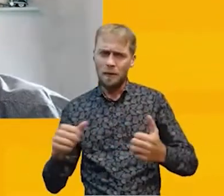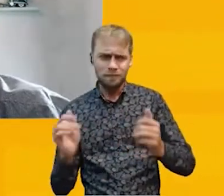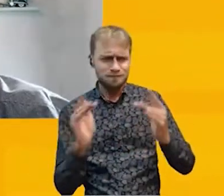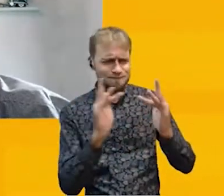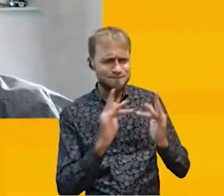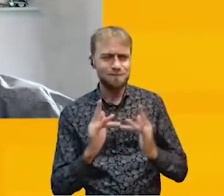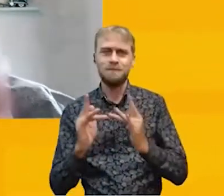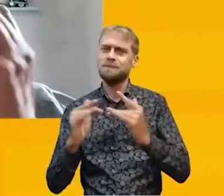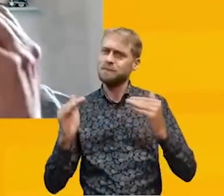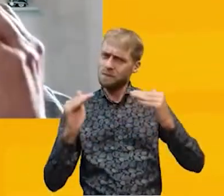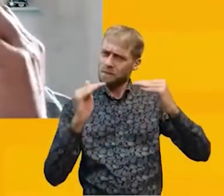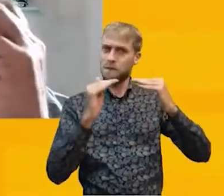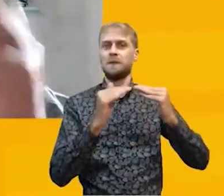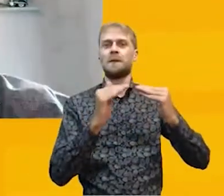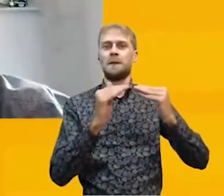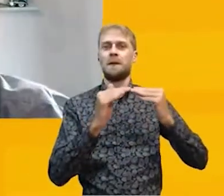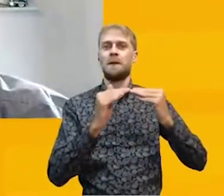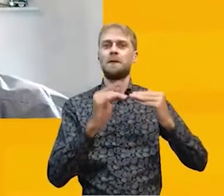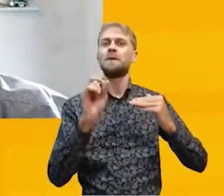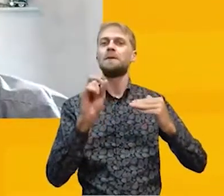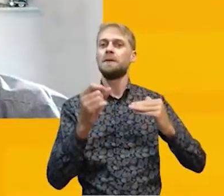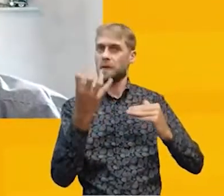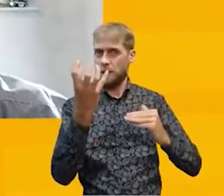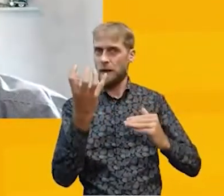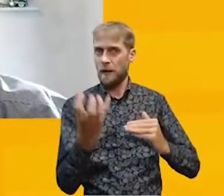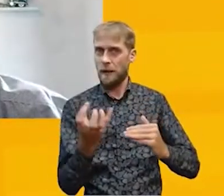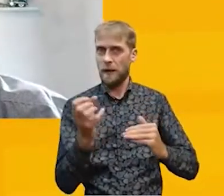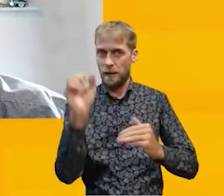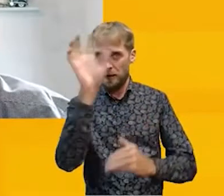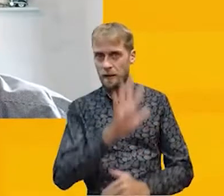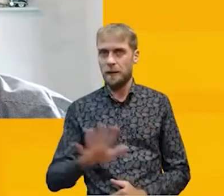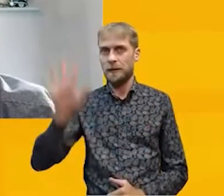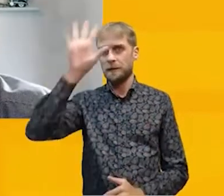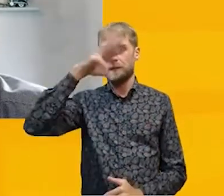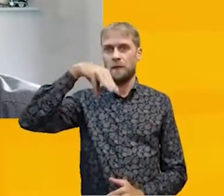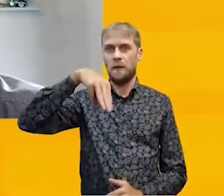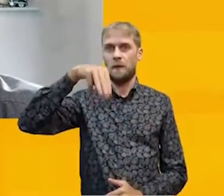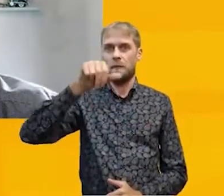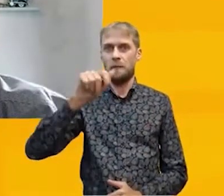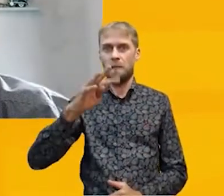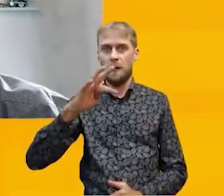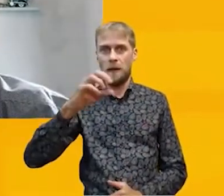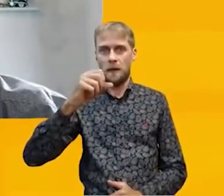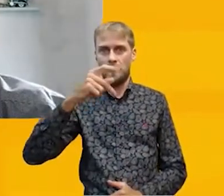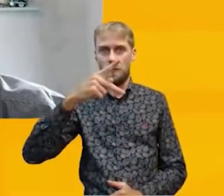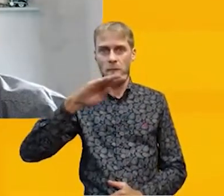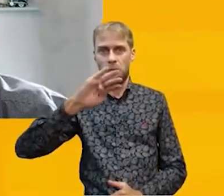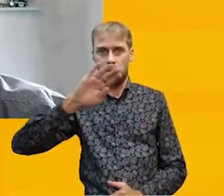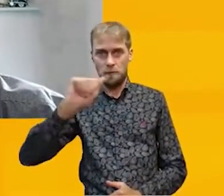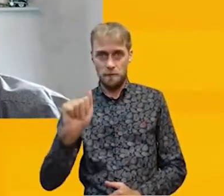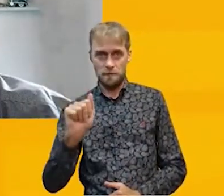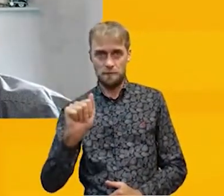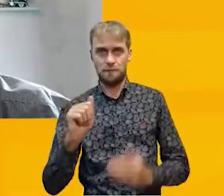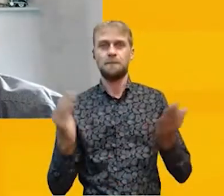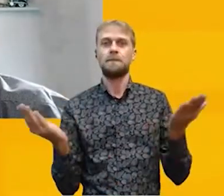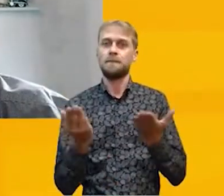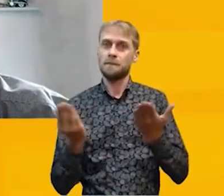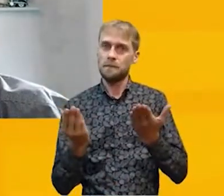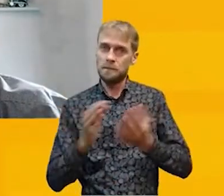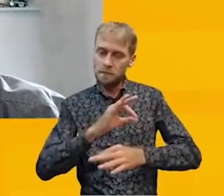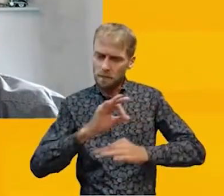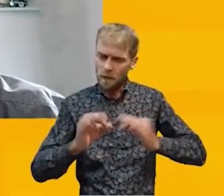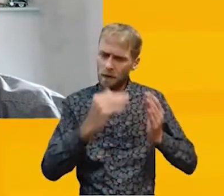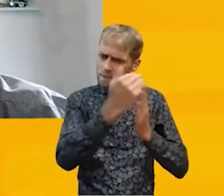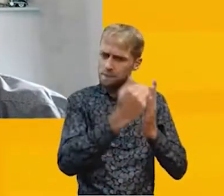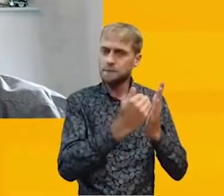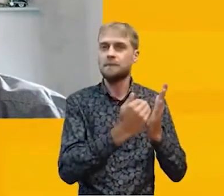alinhada em defesa dos interesses da região do Mato Piba. E hoje nessa nossa programação,